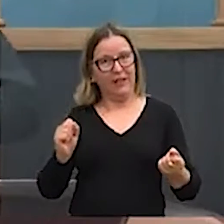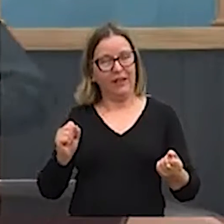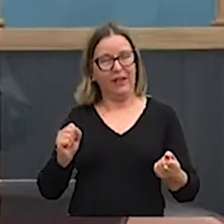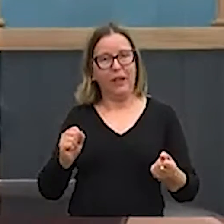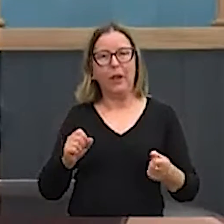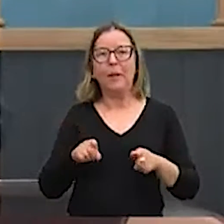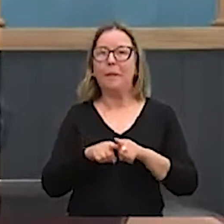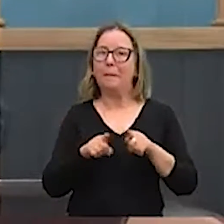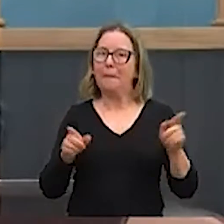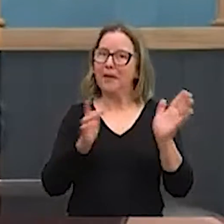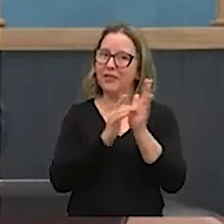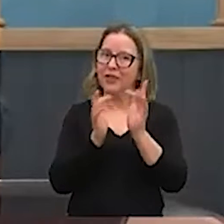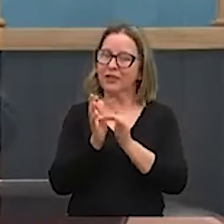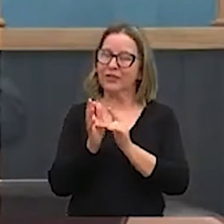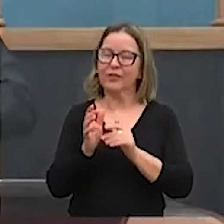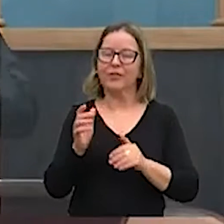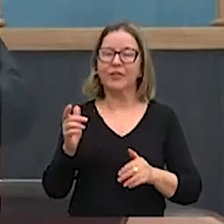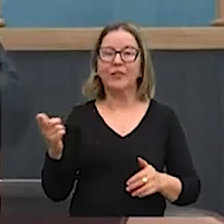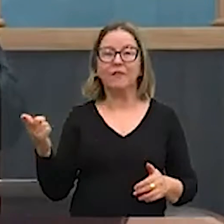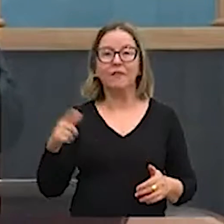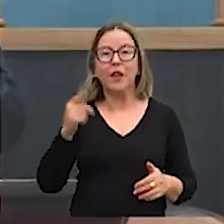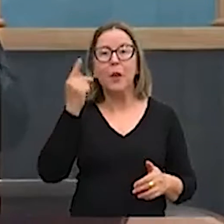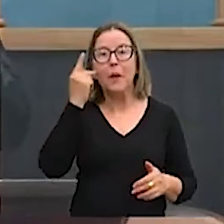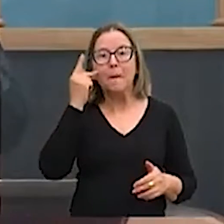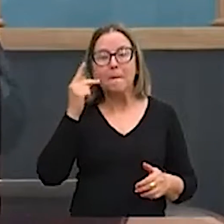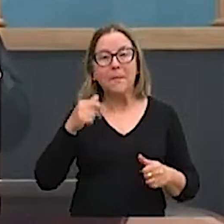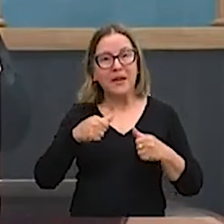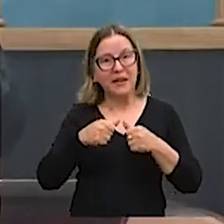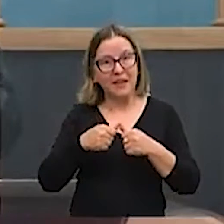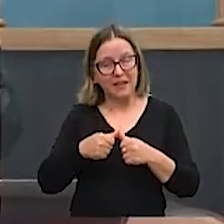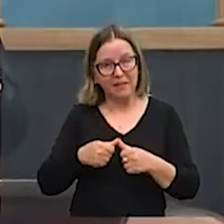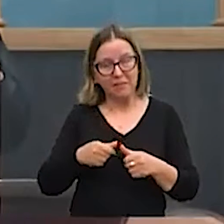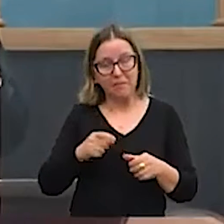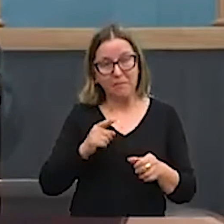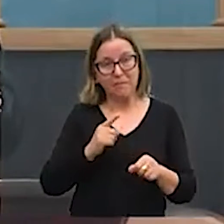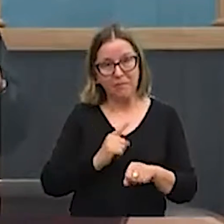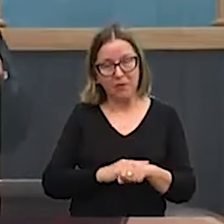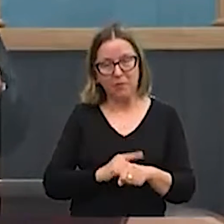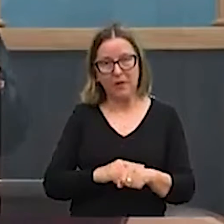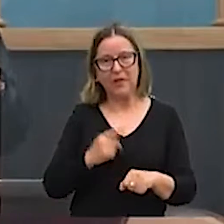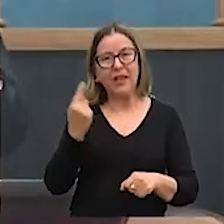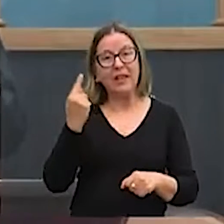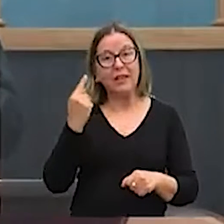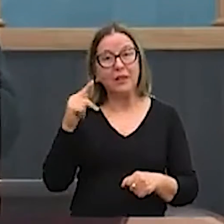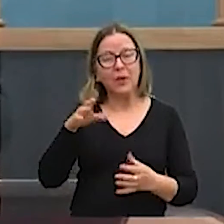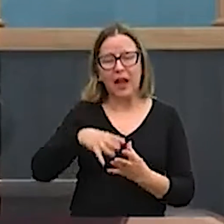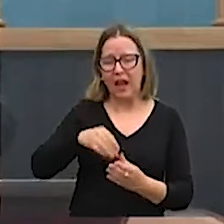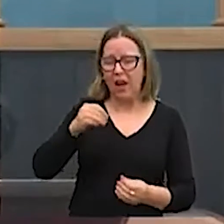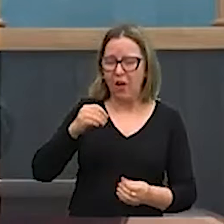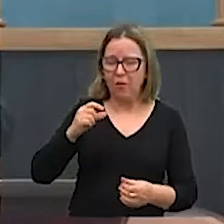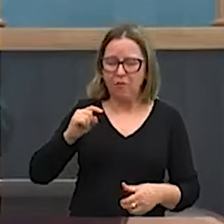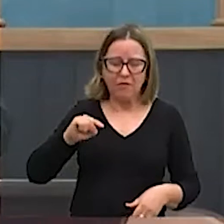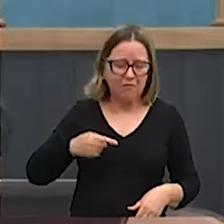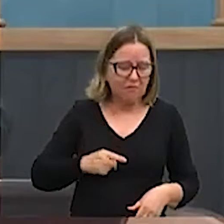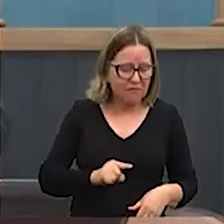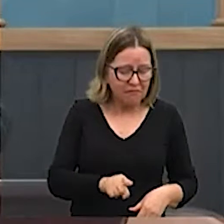aquele momento. A sua alma está profundamente